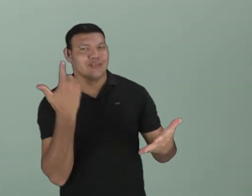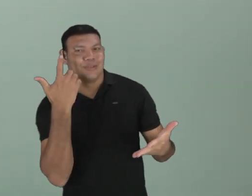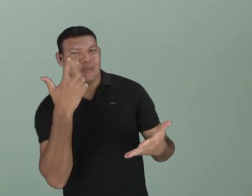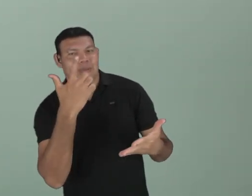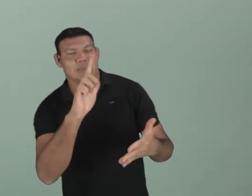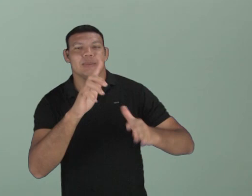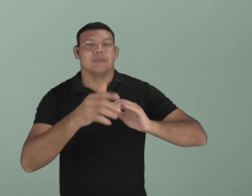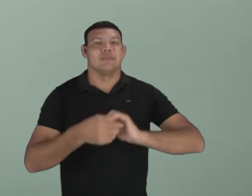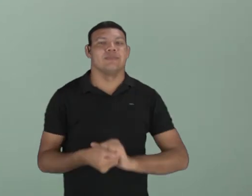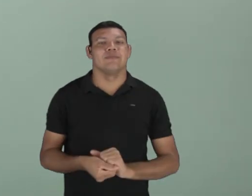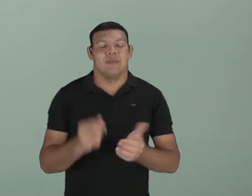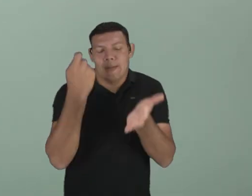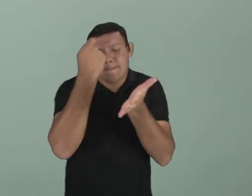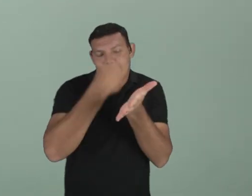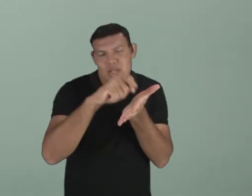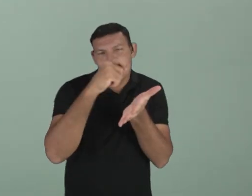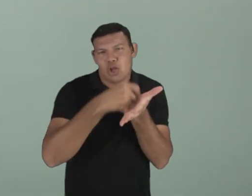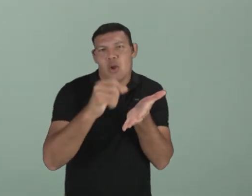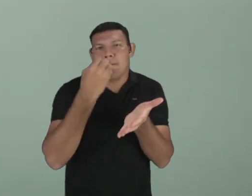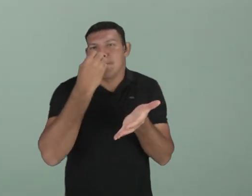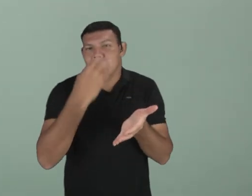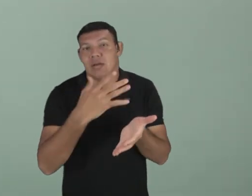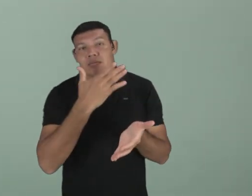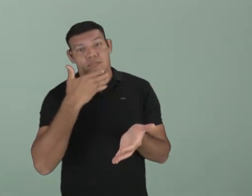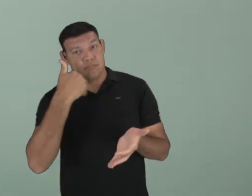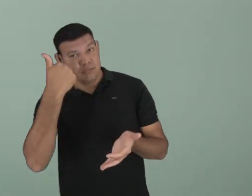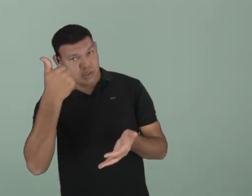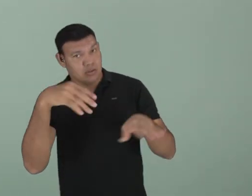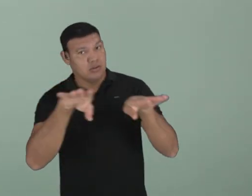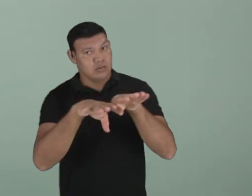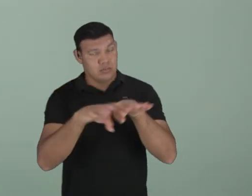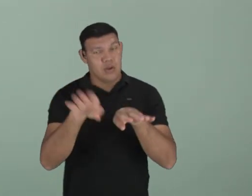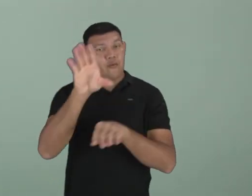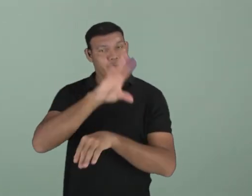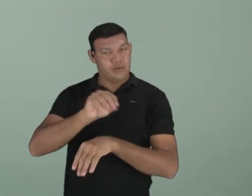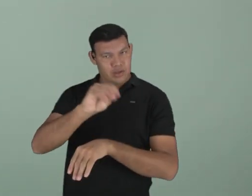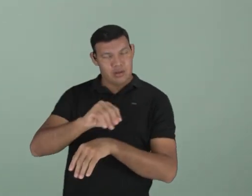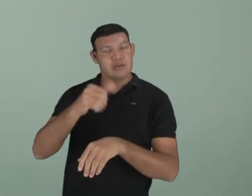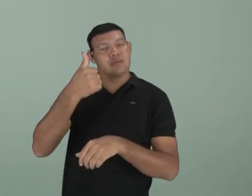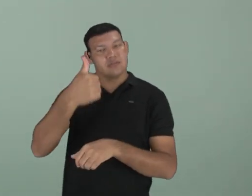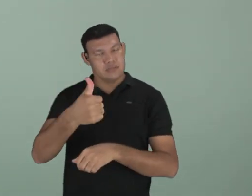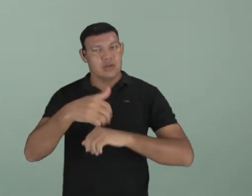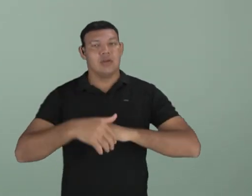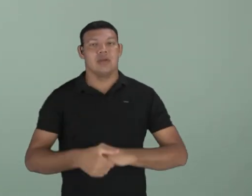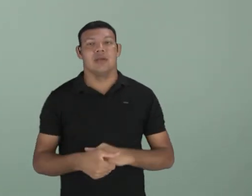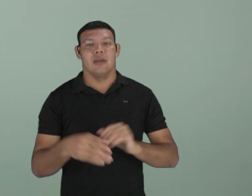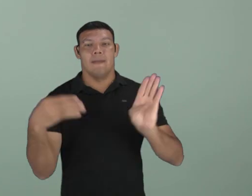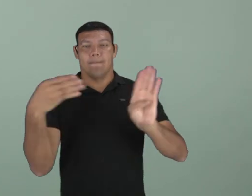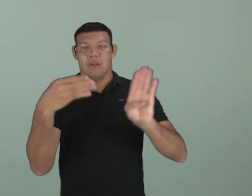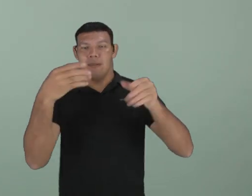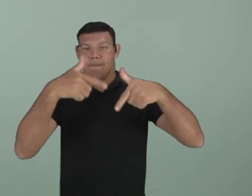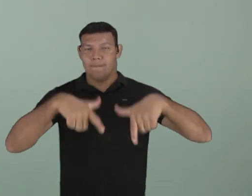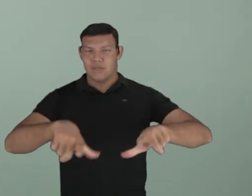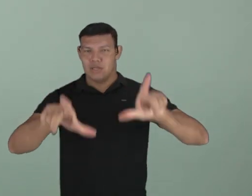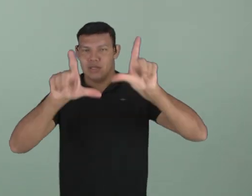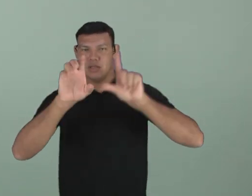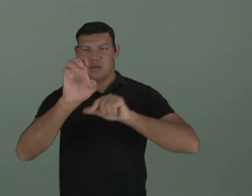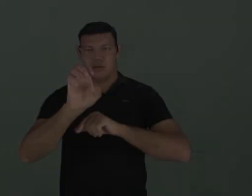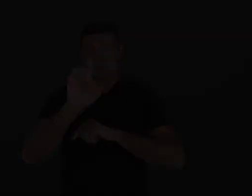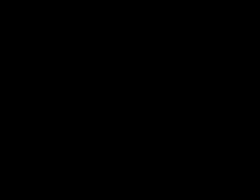conseguirá escrever melhor e falar também. No mais, acessem o nosso portal. Tchau, tchau!